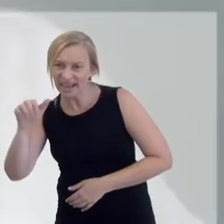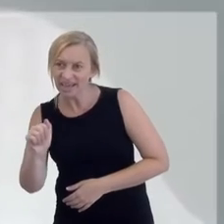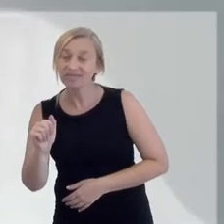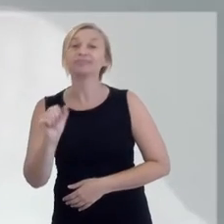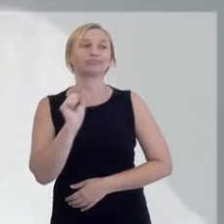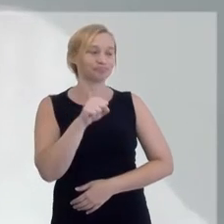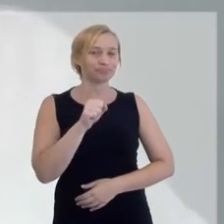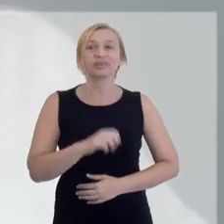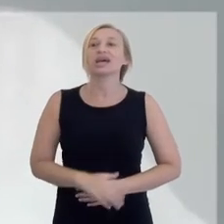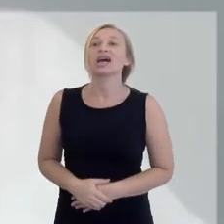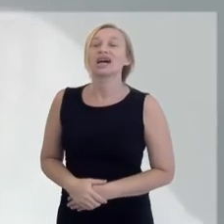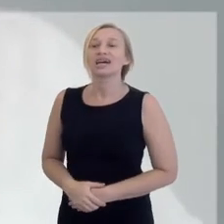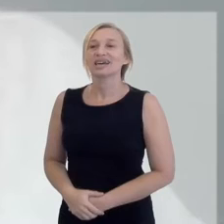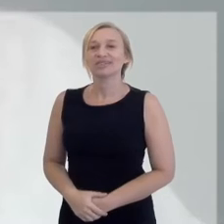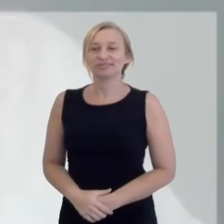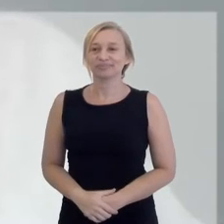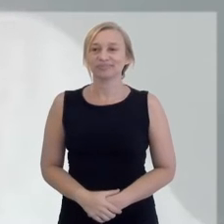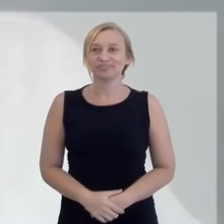Jardim América. E aí...